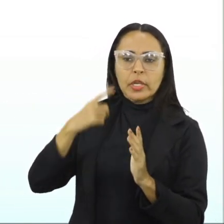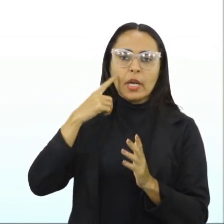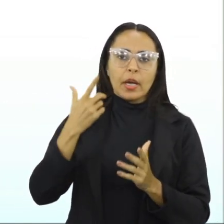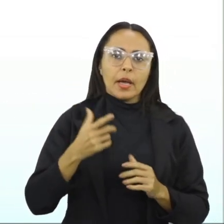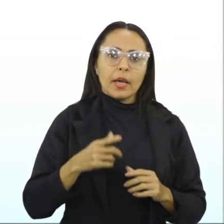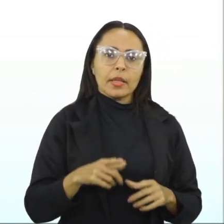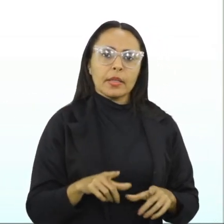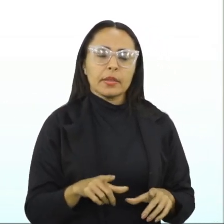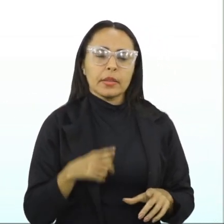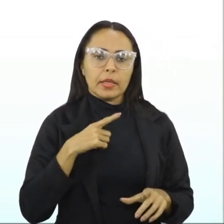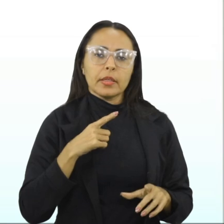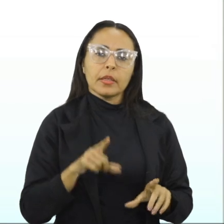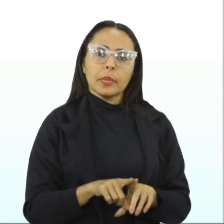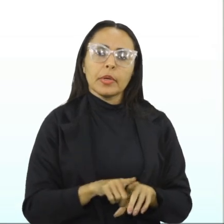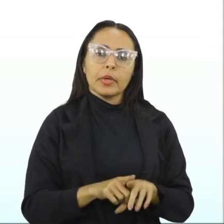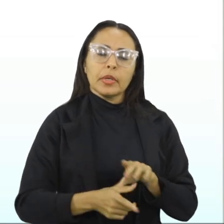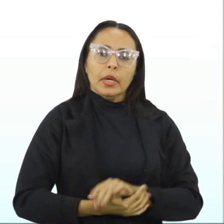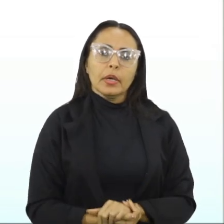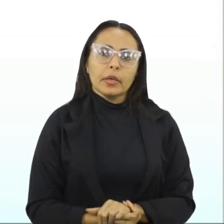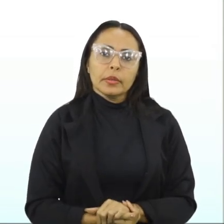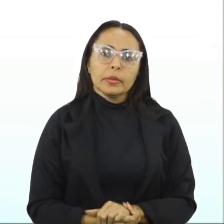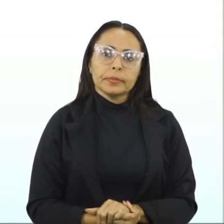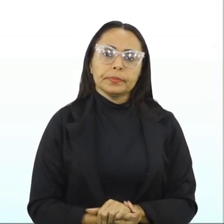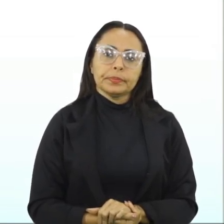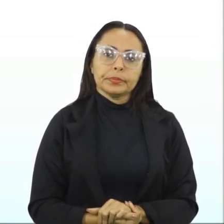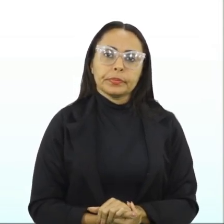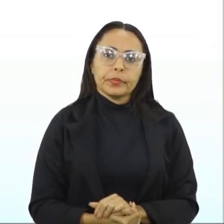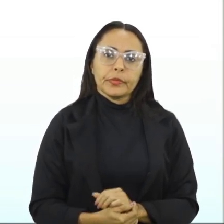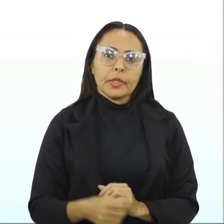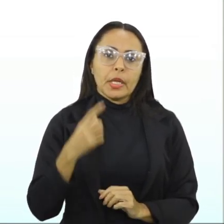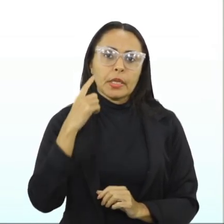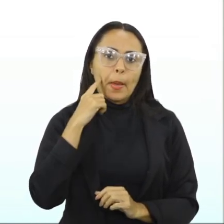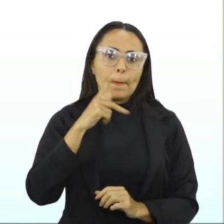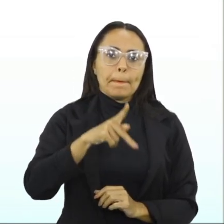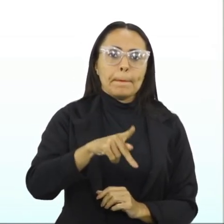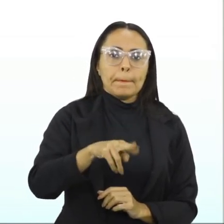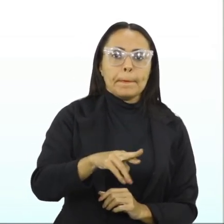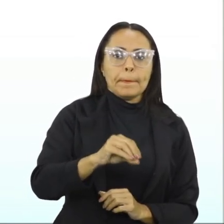assim, ó. A gente vai ter as proteínas.